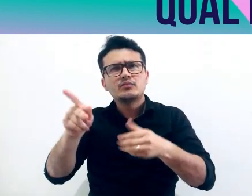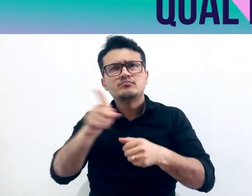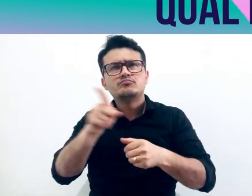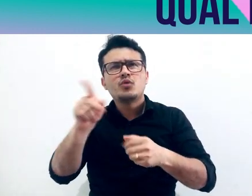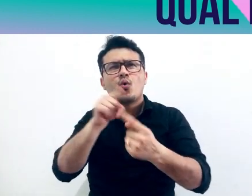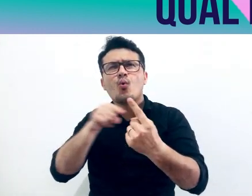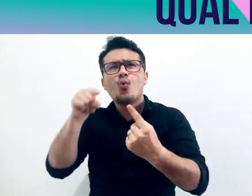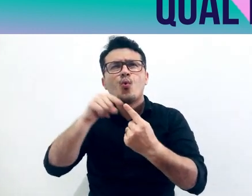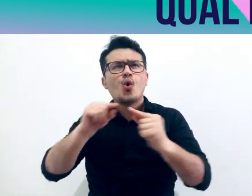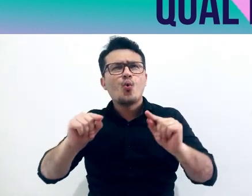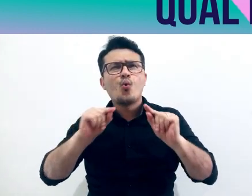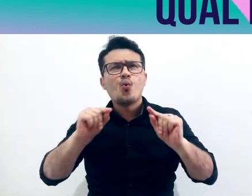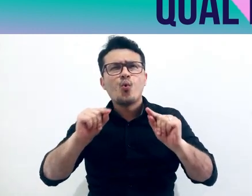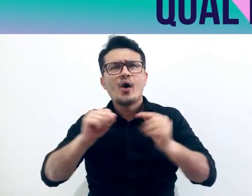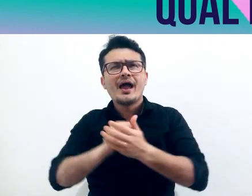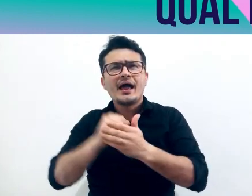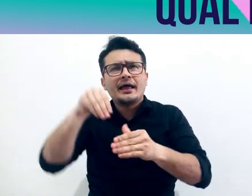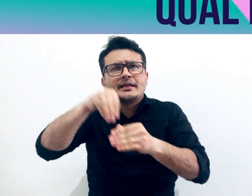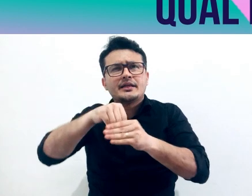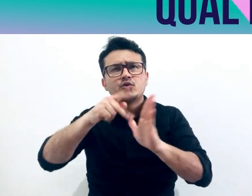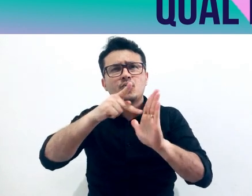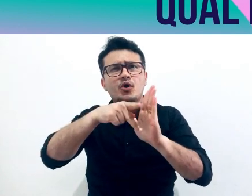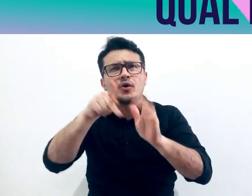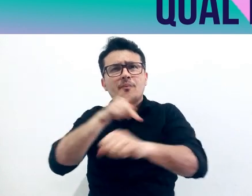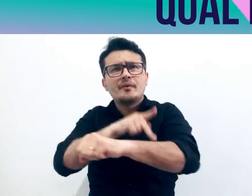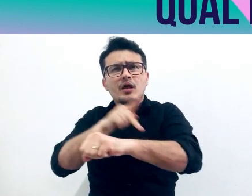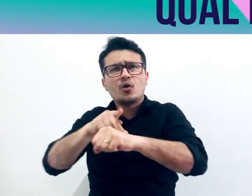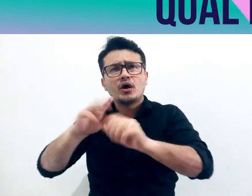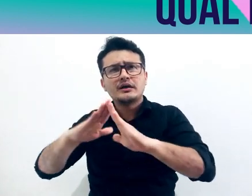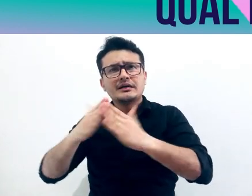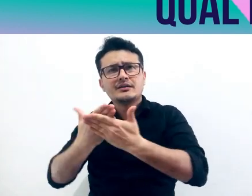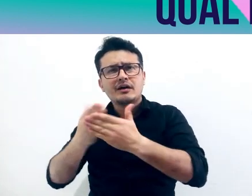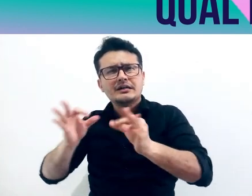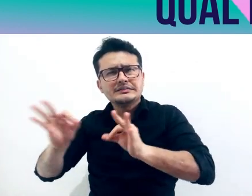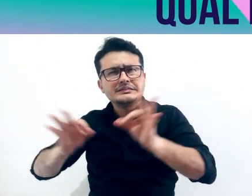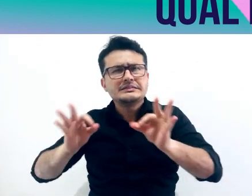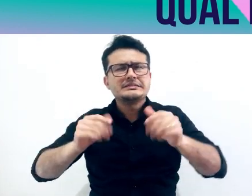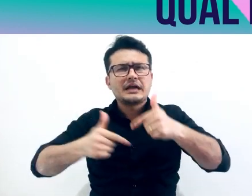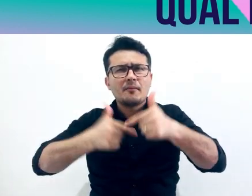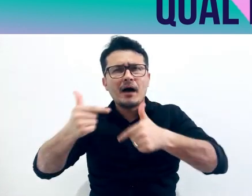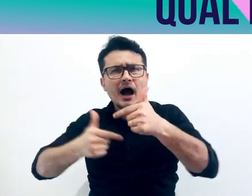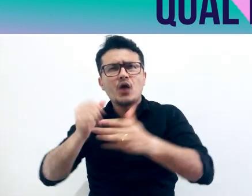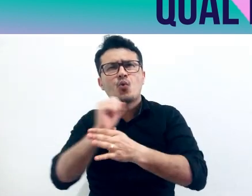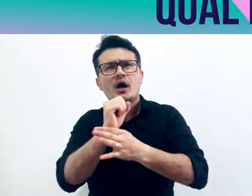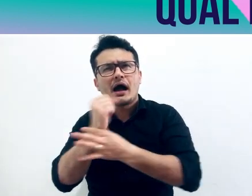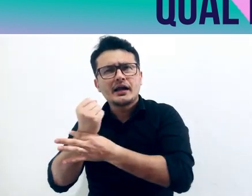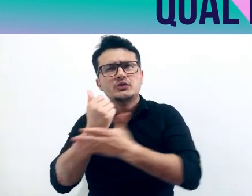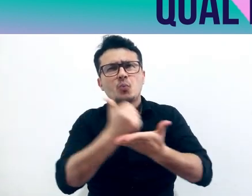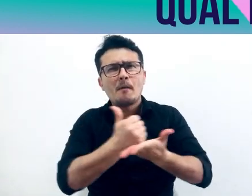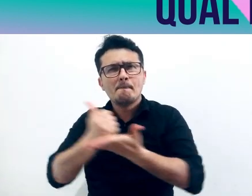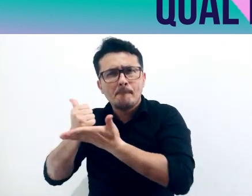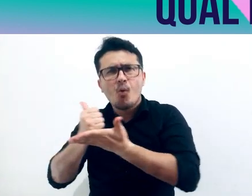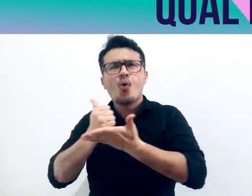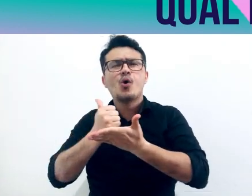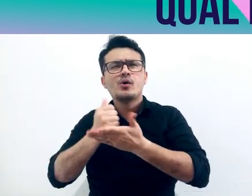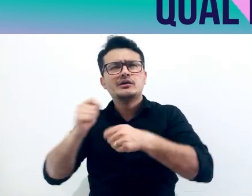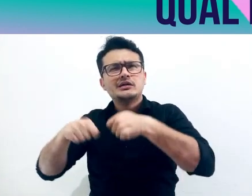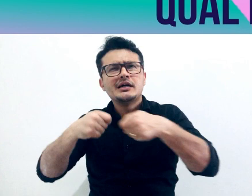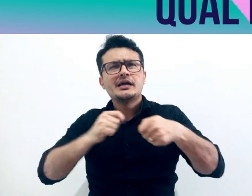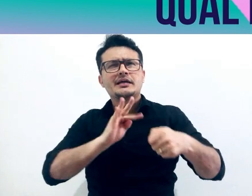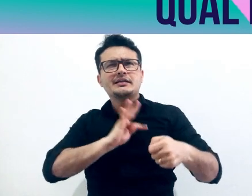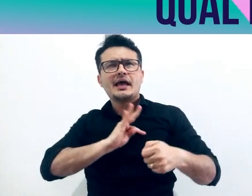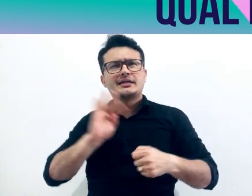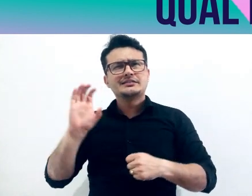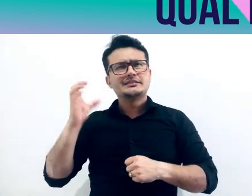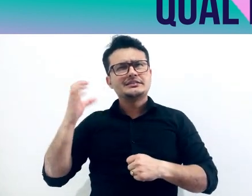de educadores. Com base no projeto pedagógico, a escola organiza seu trabalho, garante apoio administrativo, técnico e